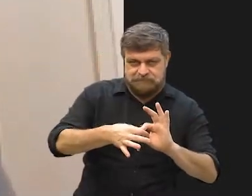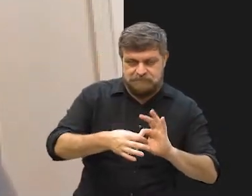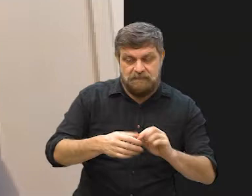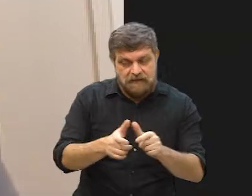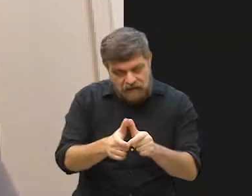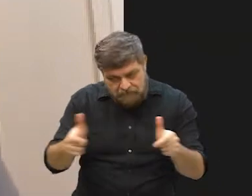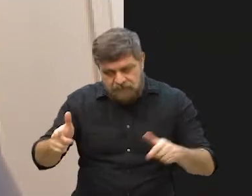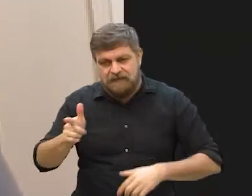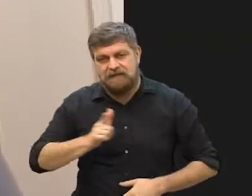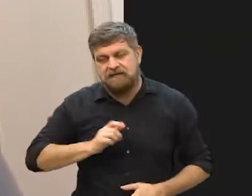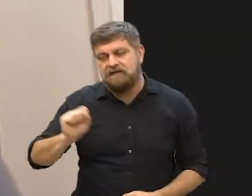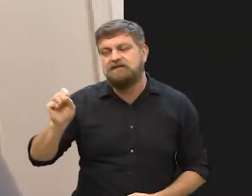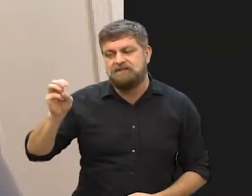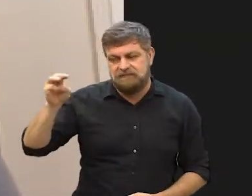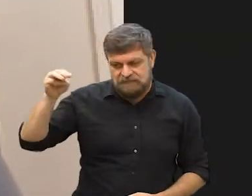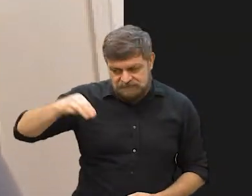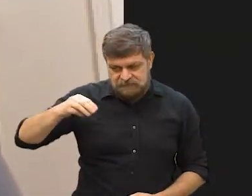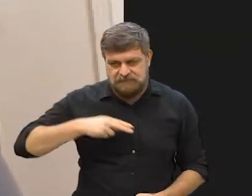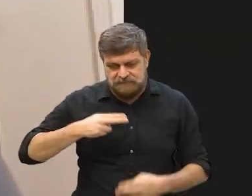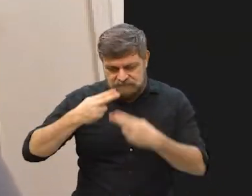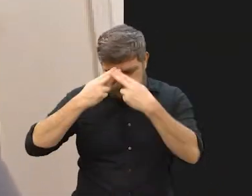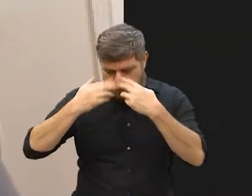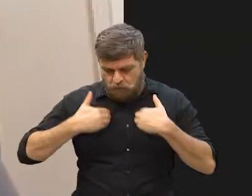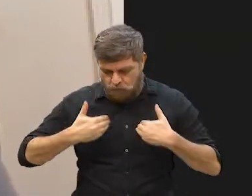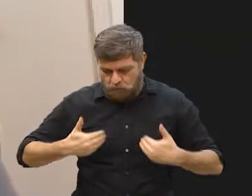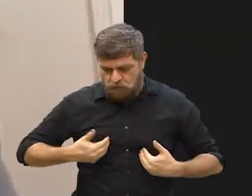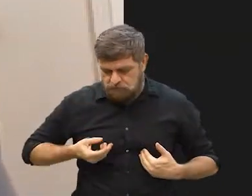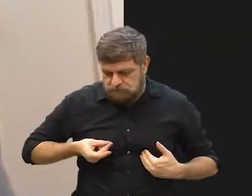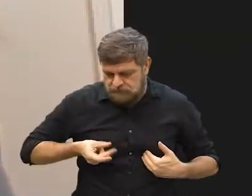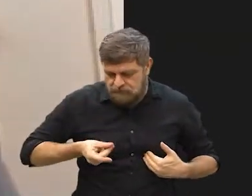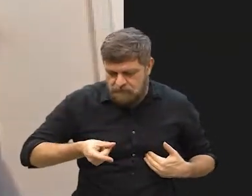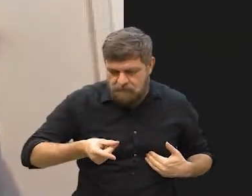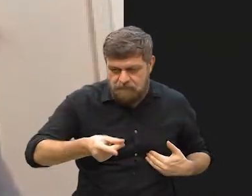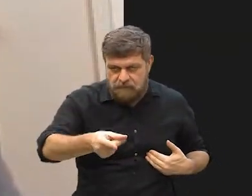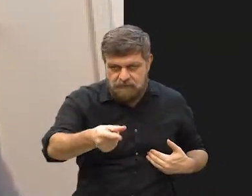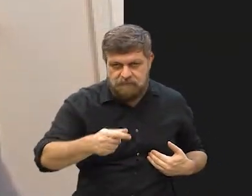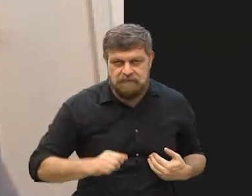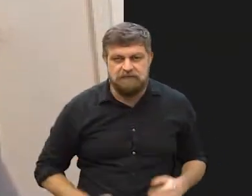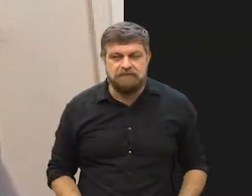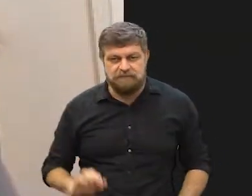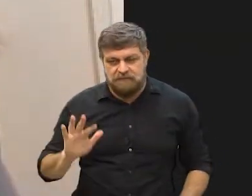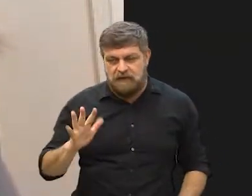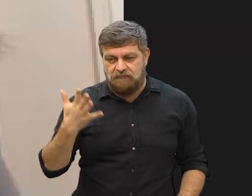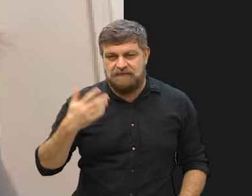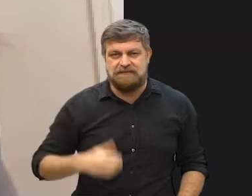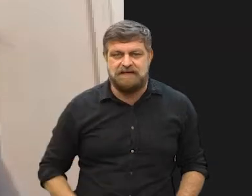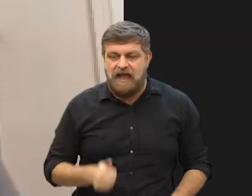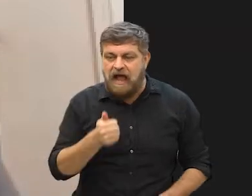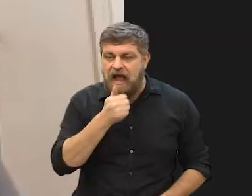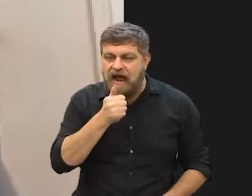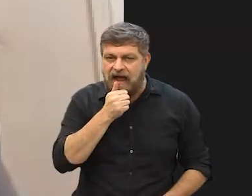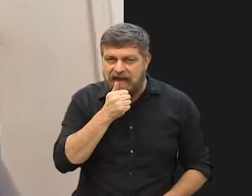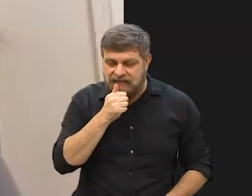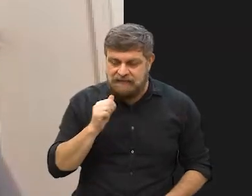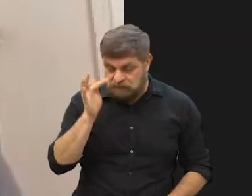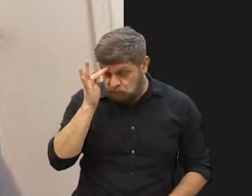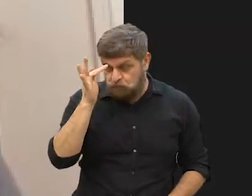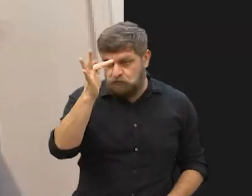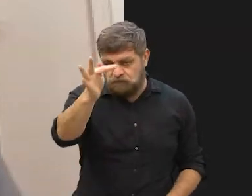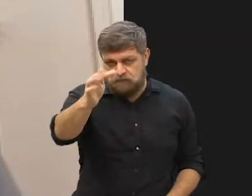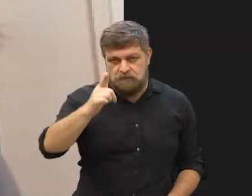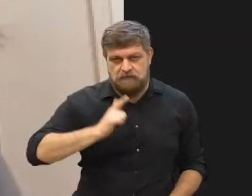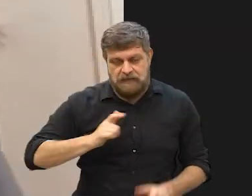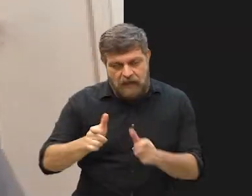na maioria tem, sim, alguma sequela, ou acaba tendo, né, quem não tem ainda pode ter, porque